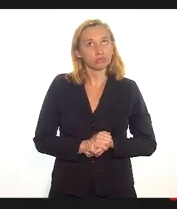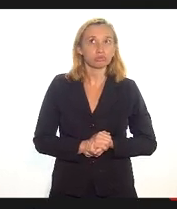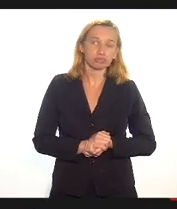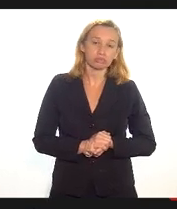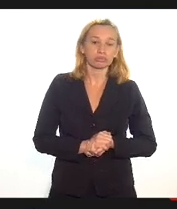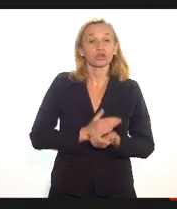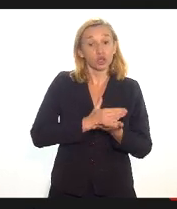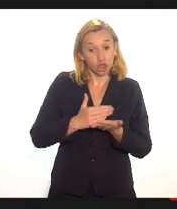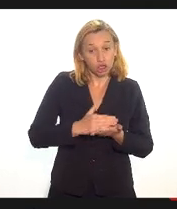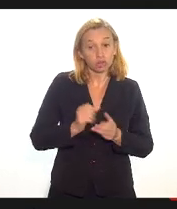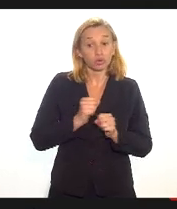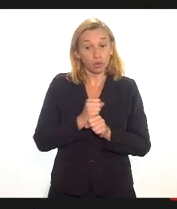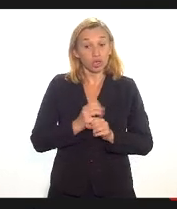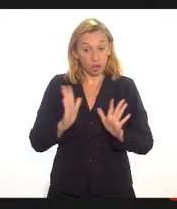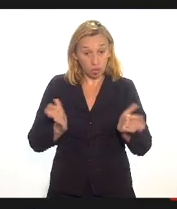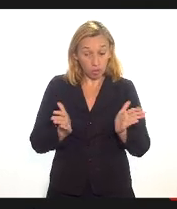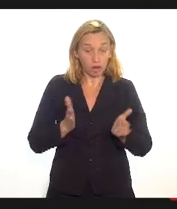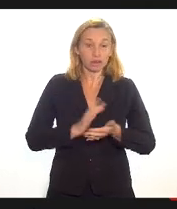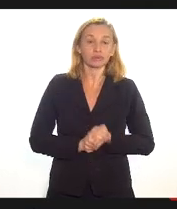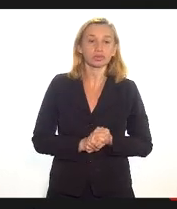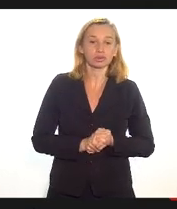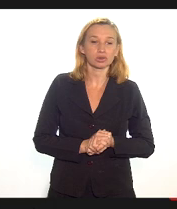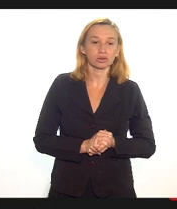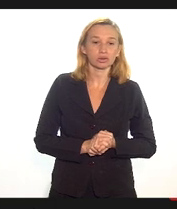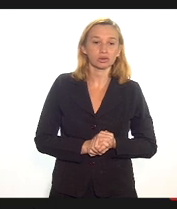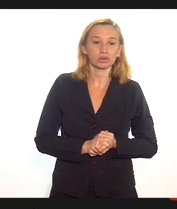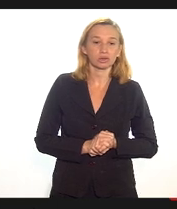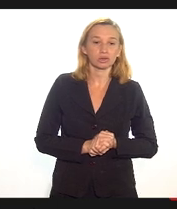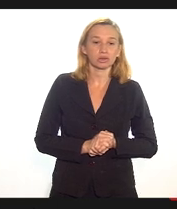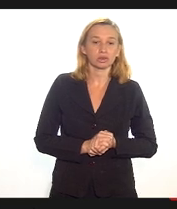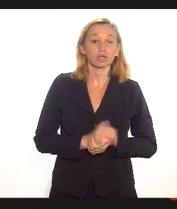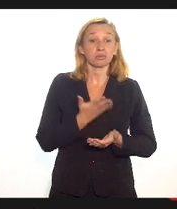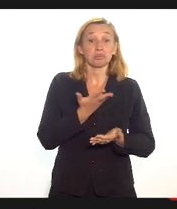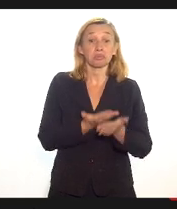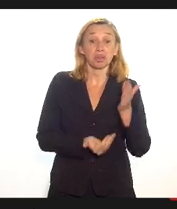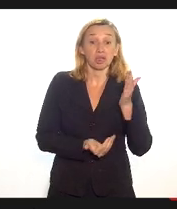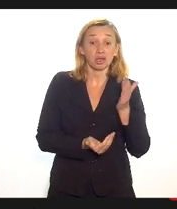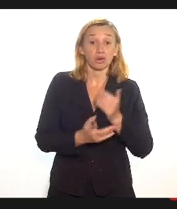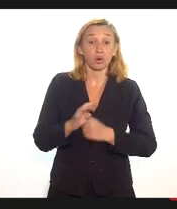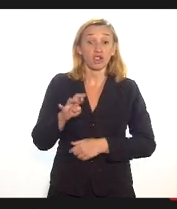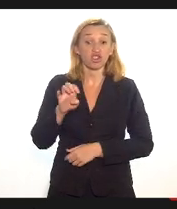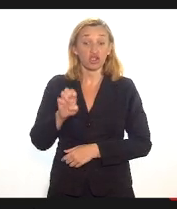o início desse ano, o regime de concessão, ele perdeu